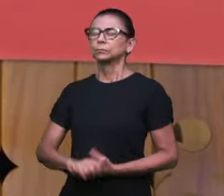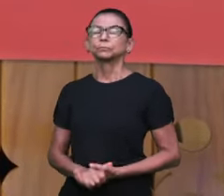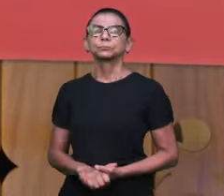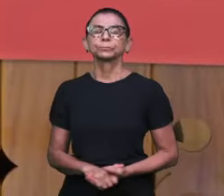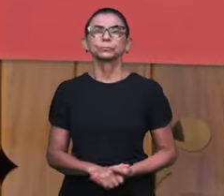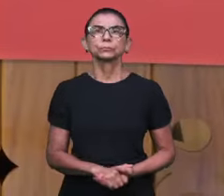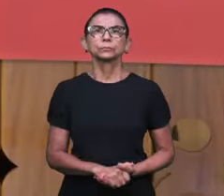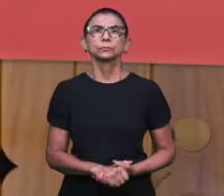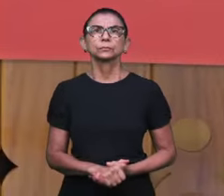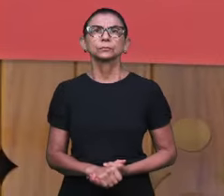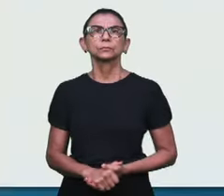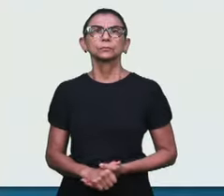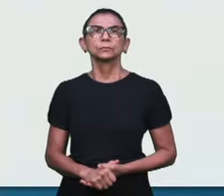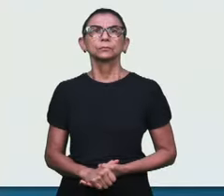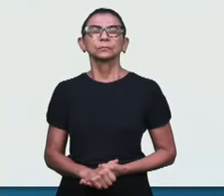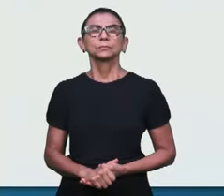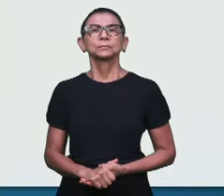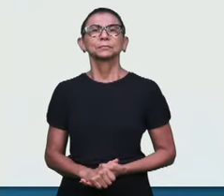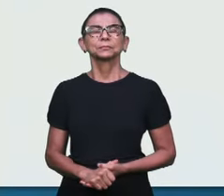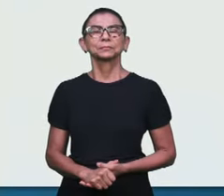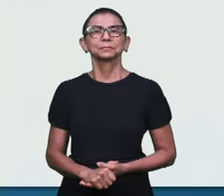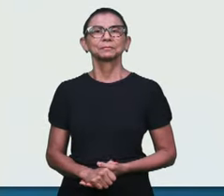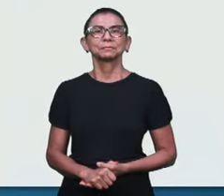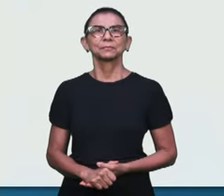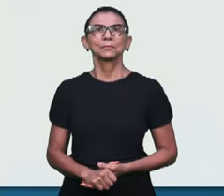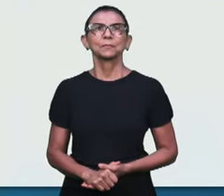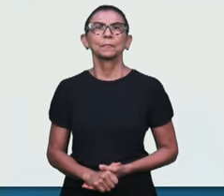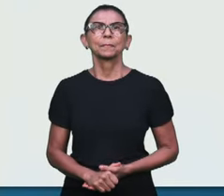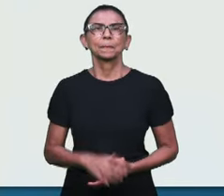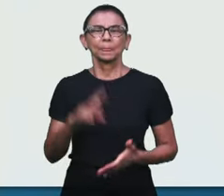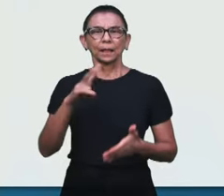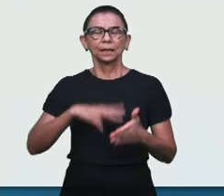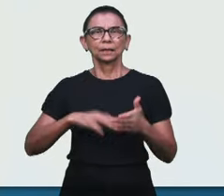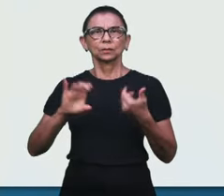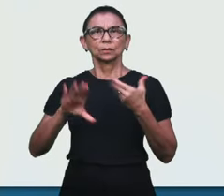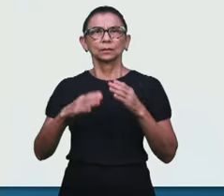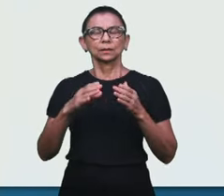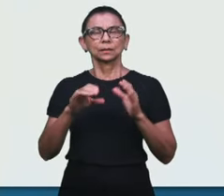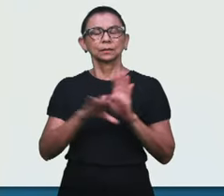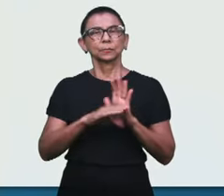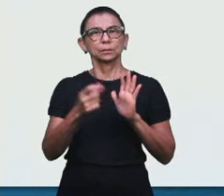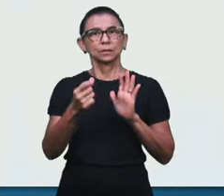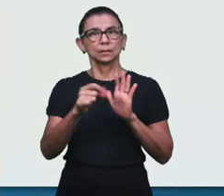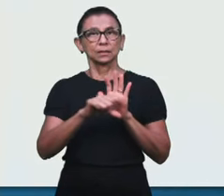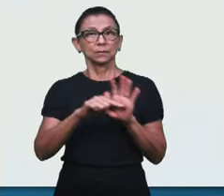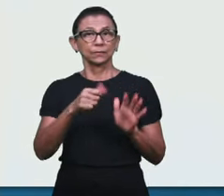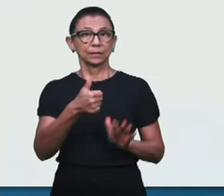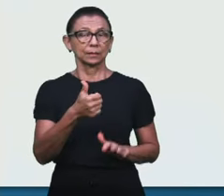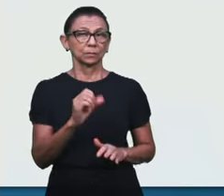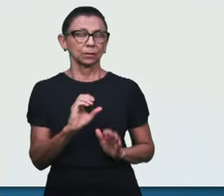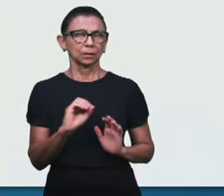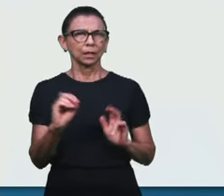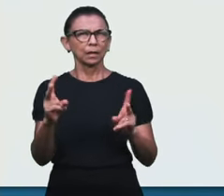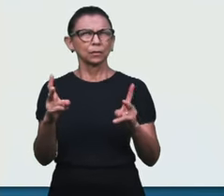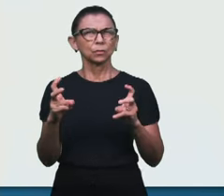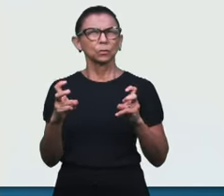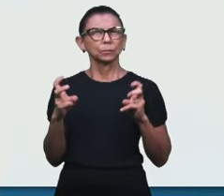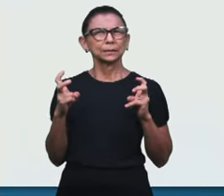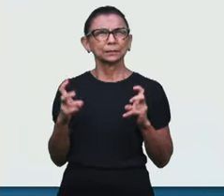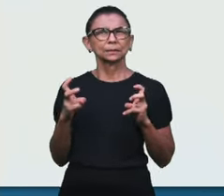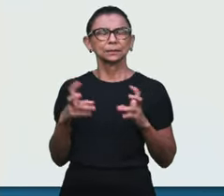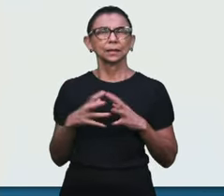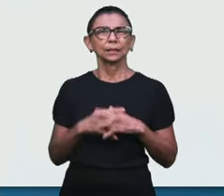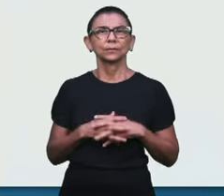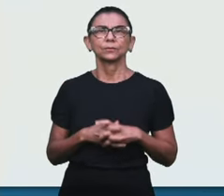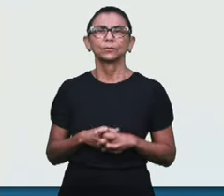à nossa quarta pergunta, que ela diz assim, lendo Cantares, capítulo 6, verso 10, identifique a forma como Entendeu? A